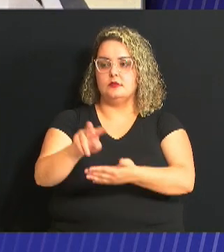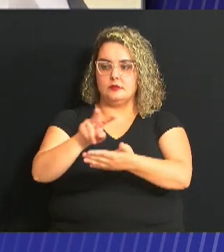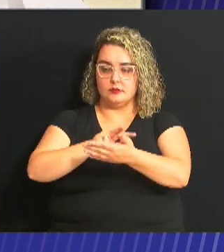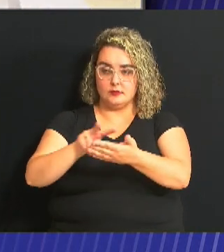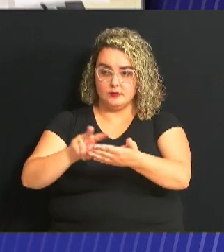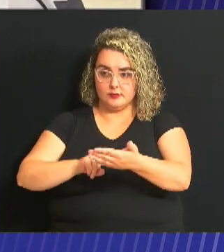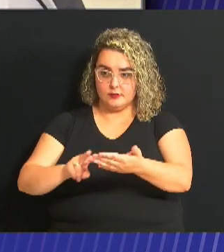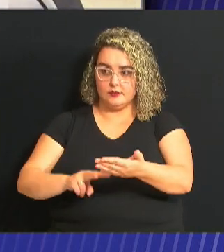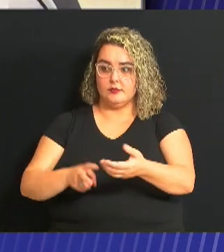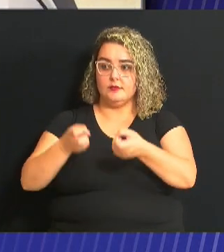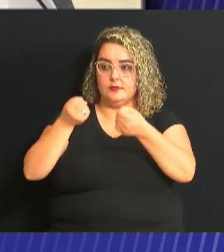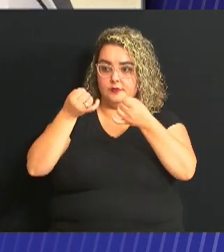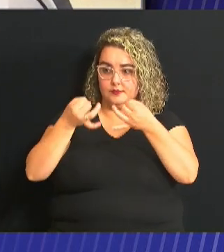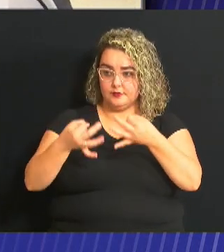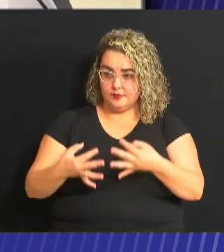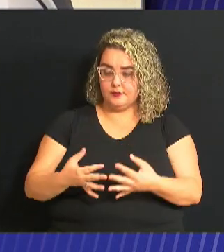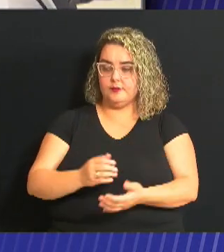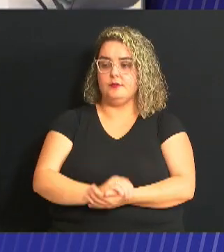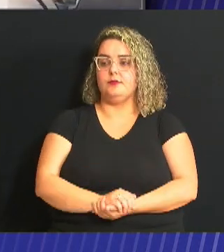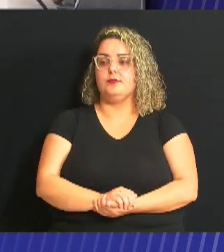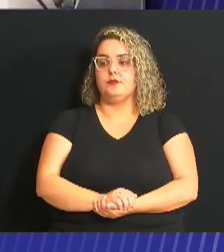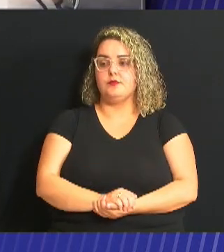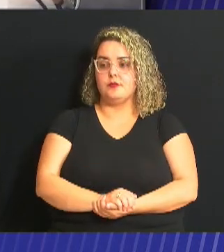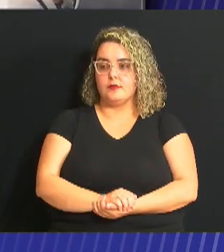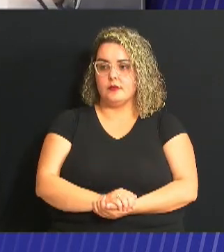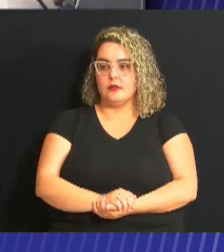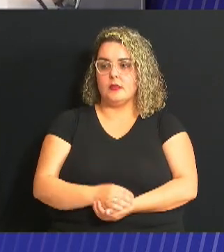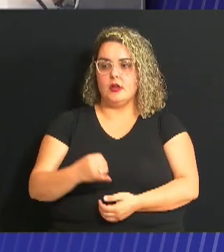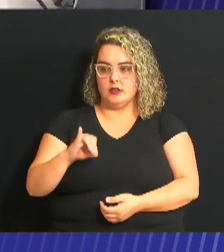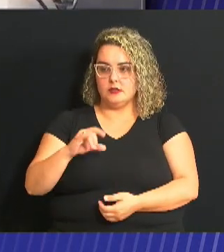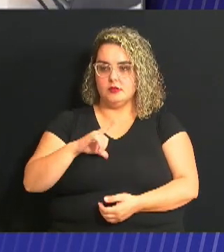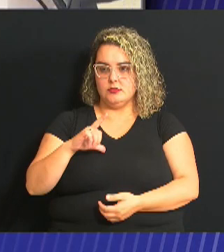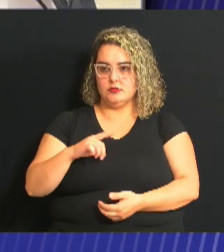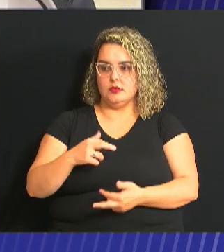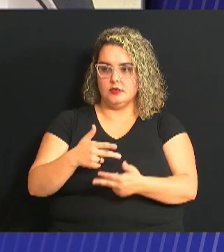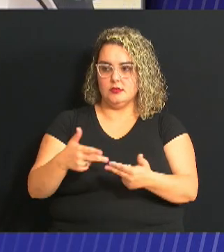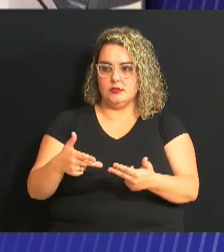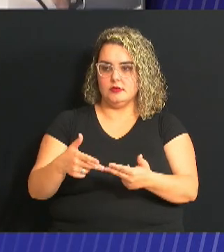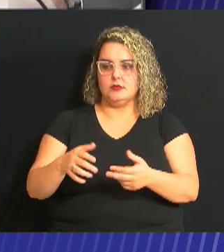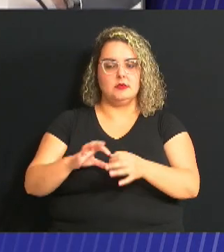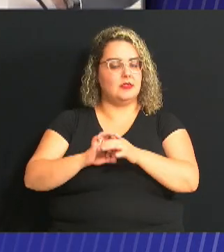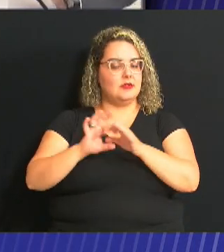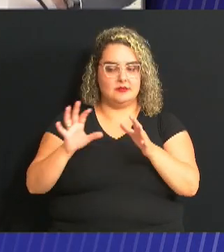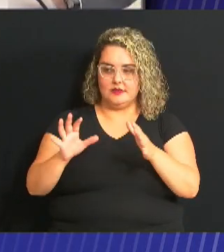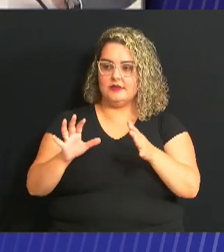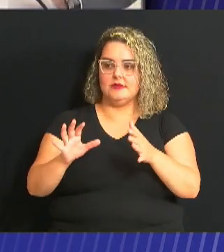a justificativa, e se tiver alguma coisa, depois você tem a liberdade aqui